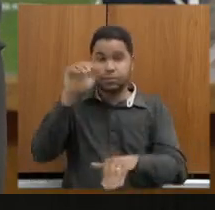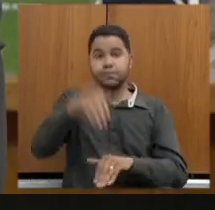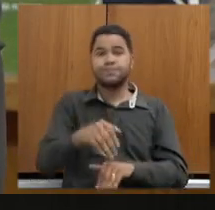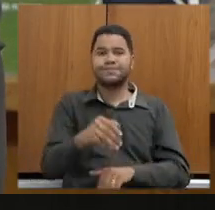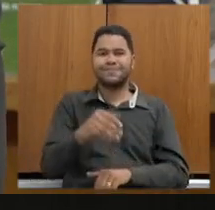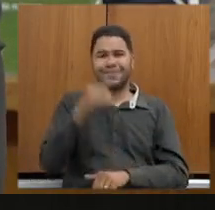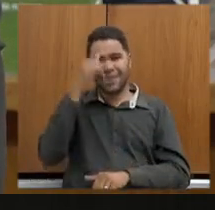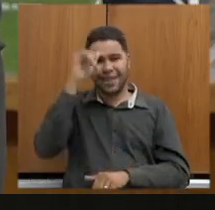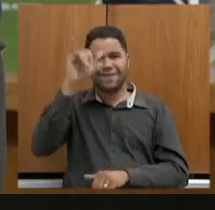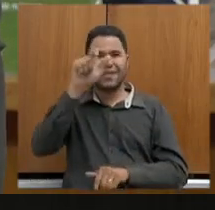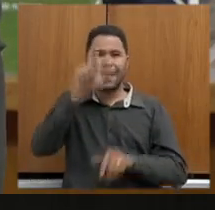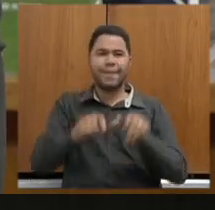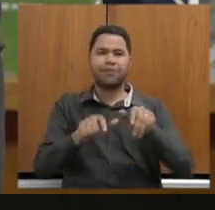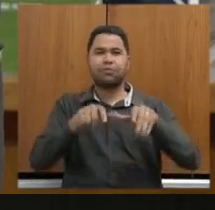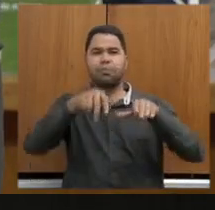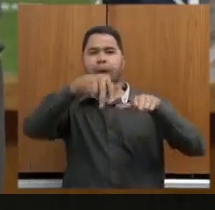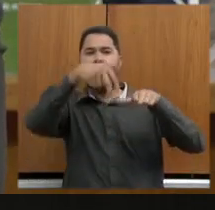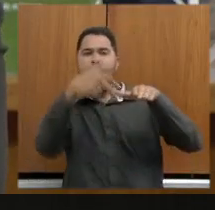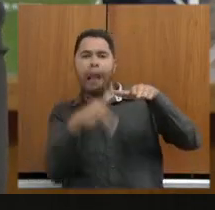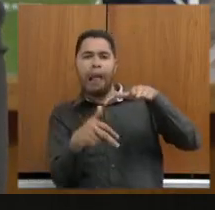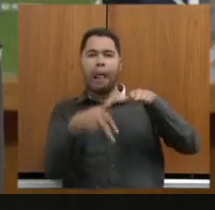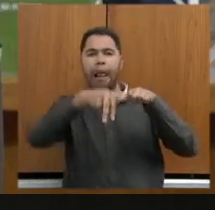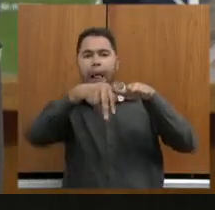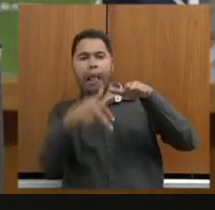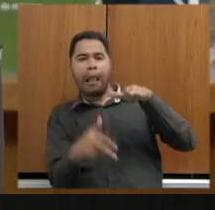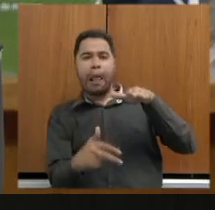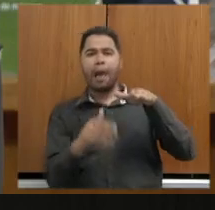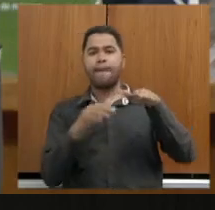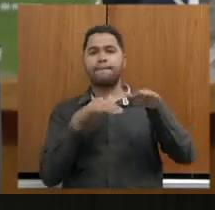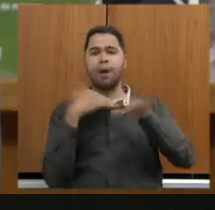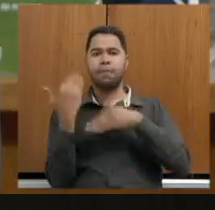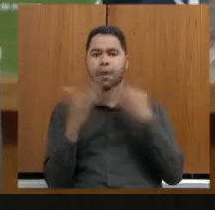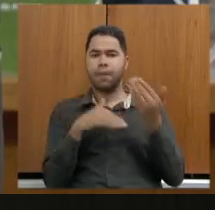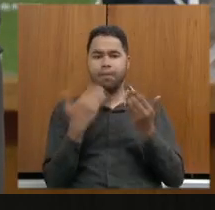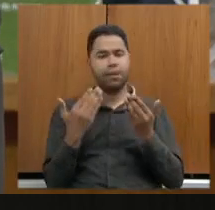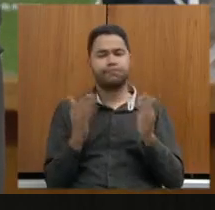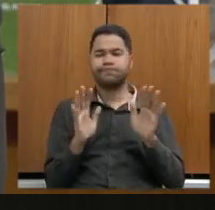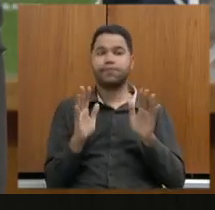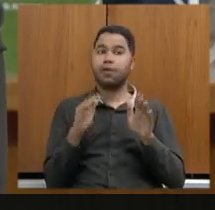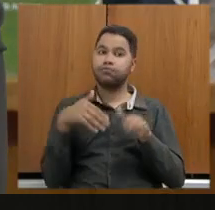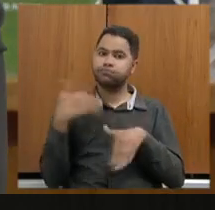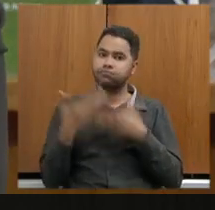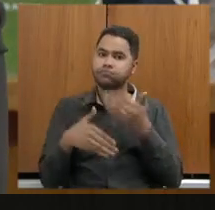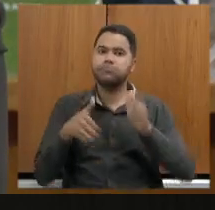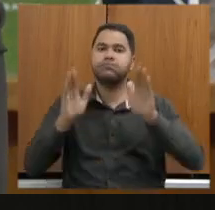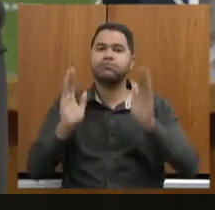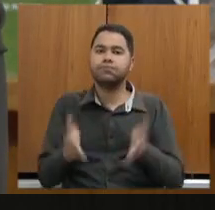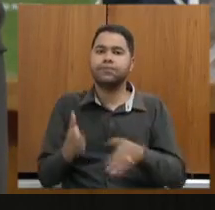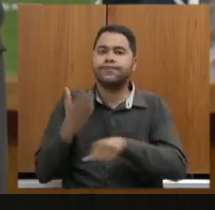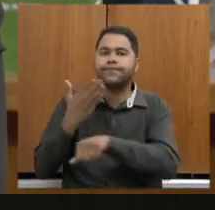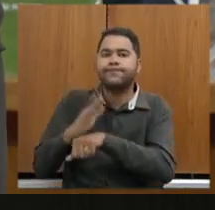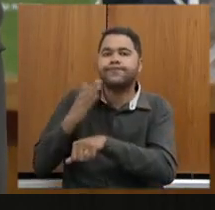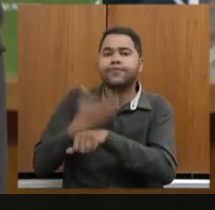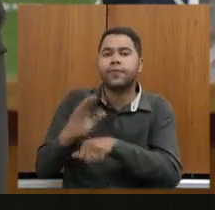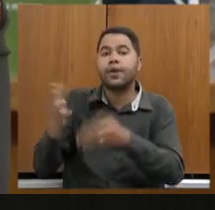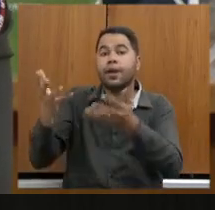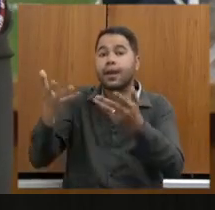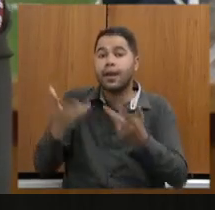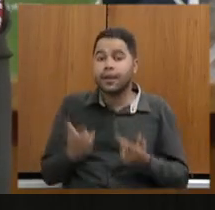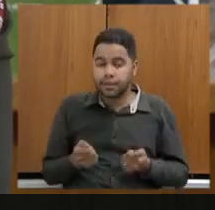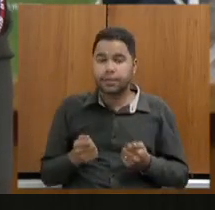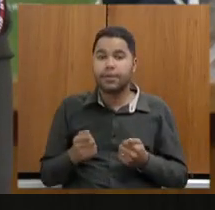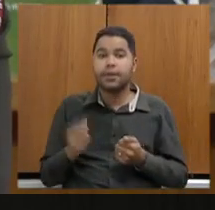possa evitar pessoas tendo problemas nas águas e morrendo Afogados e se evoluiu para treinamento de atendimento